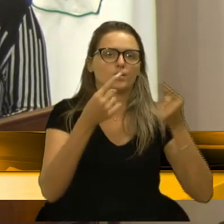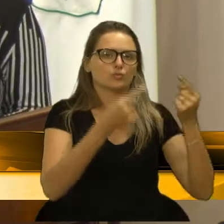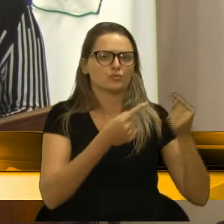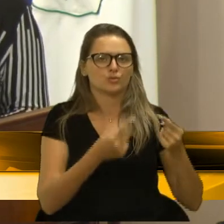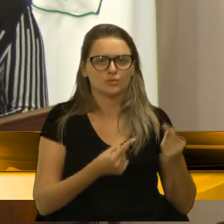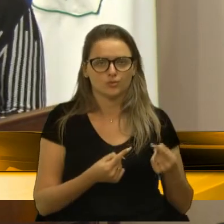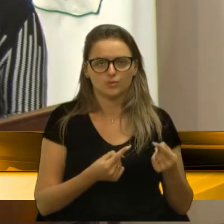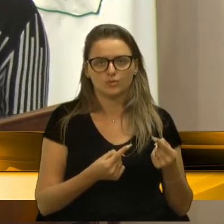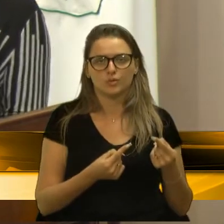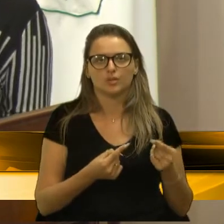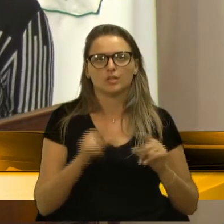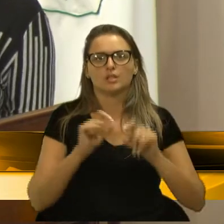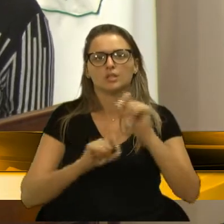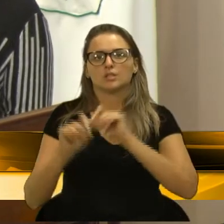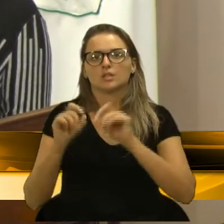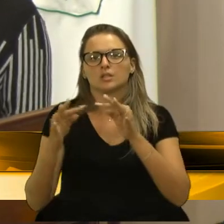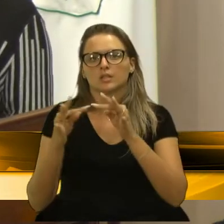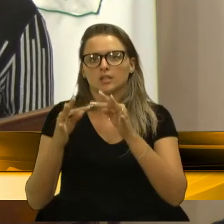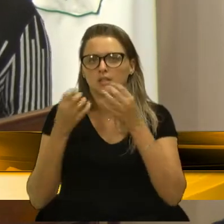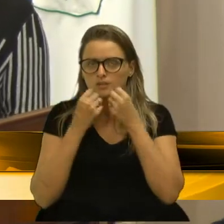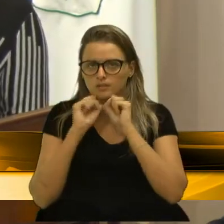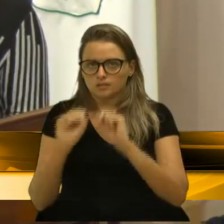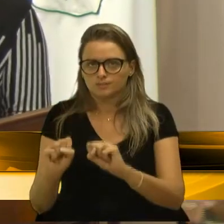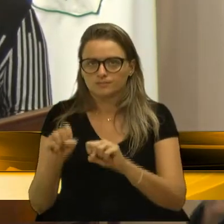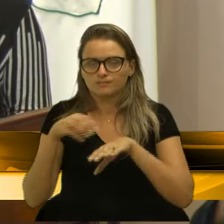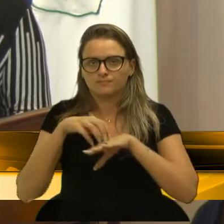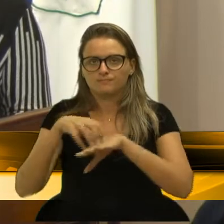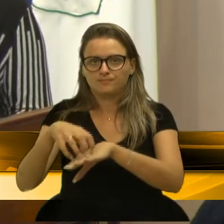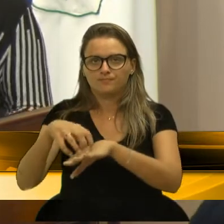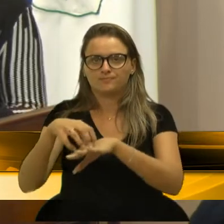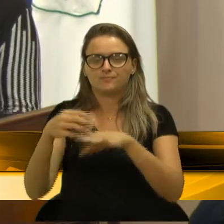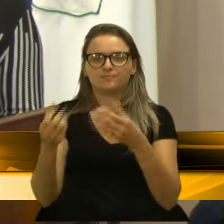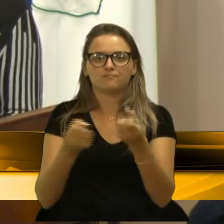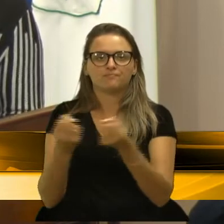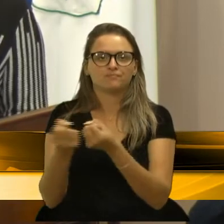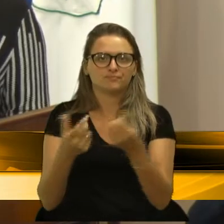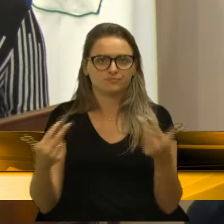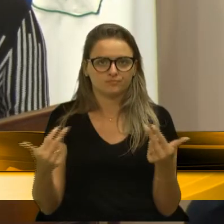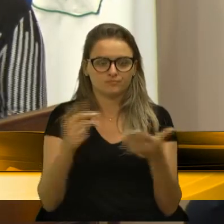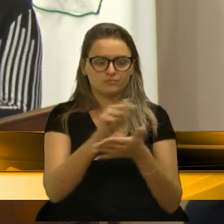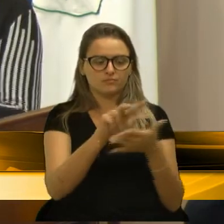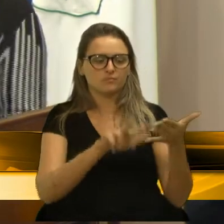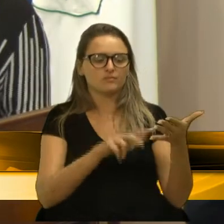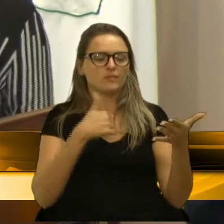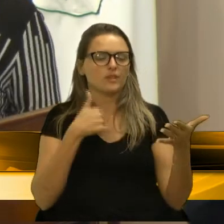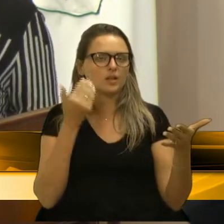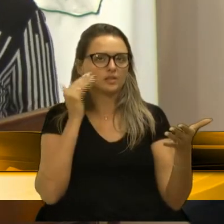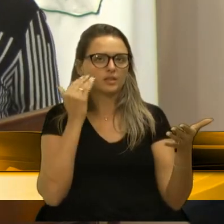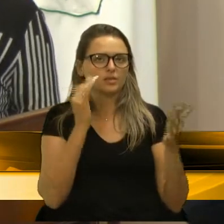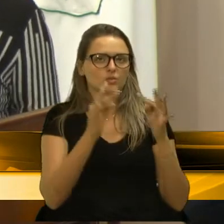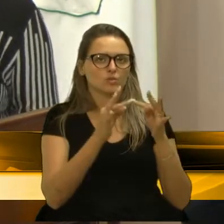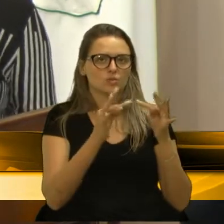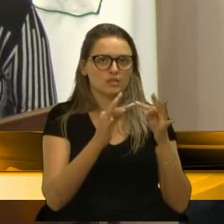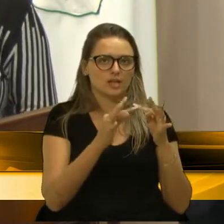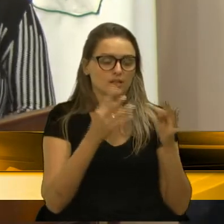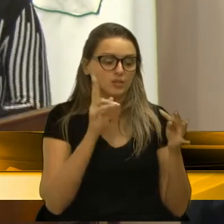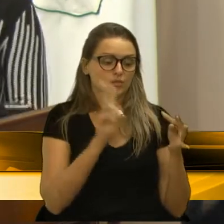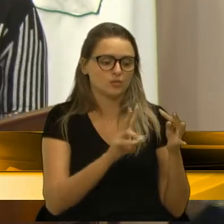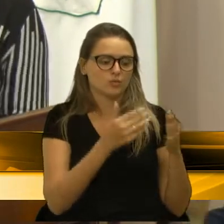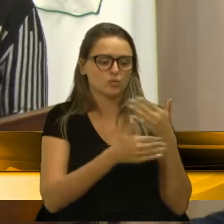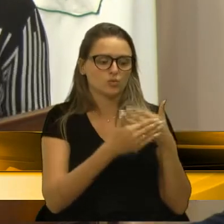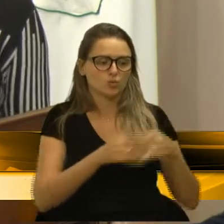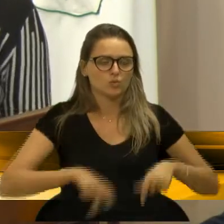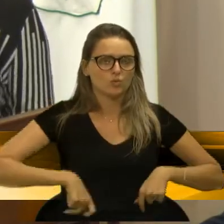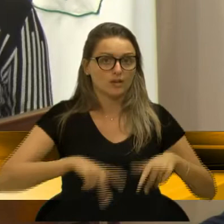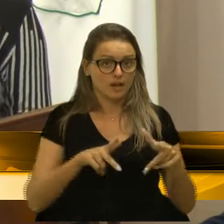questão técnica que a Secretaria de Trânsito e Transporte avaliou. Eu acredito que os técnicos tenham avaliado esse custo. É um custo